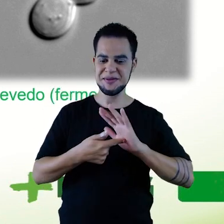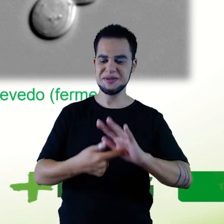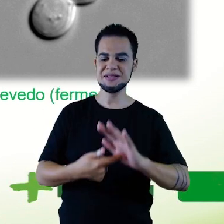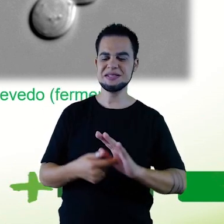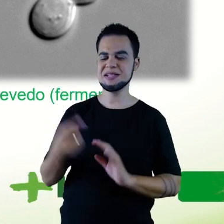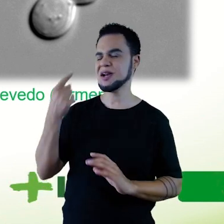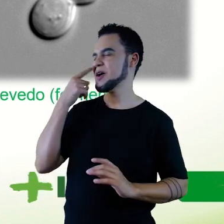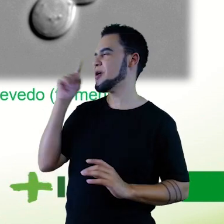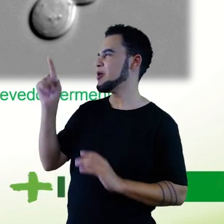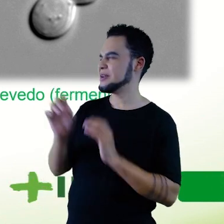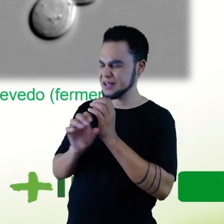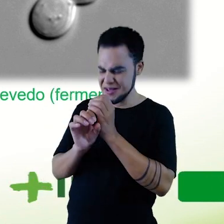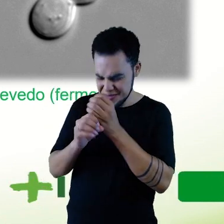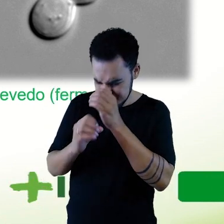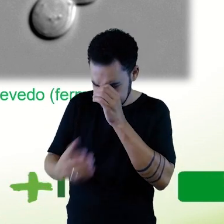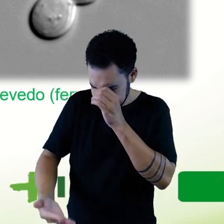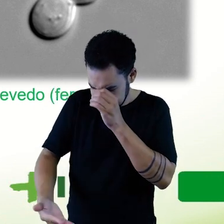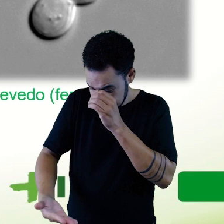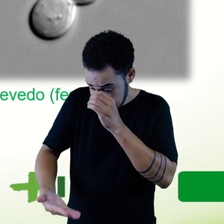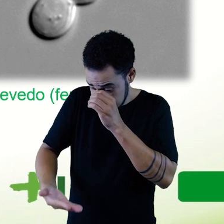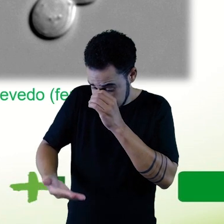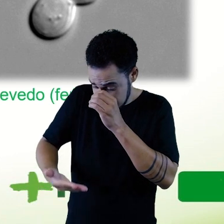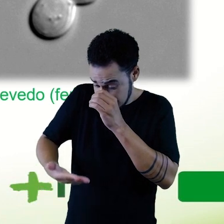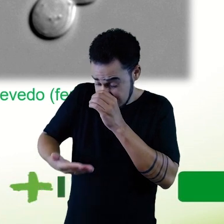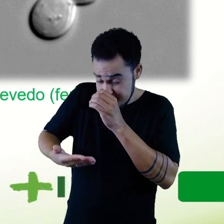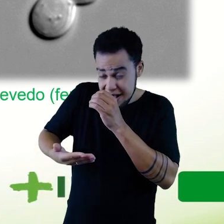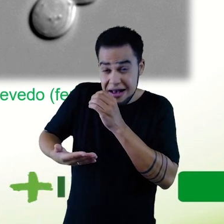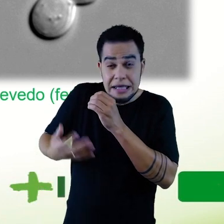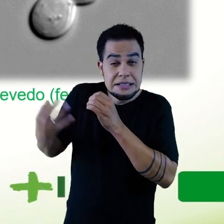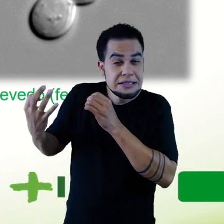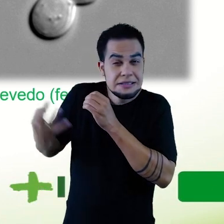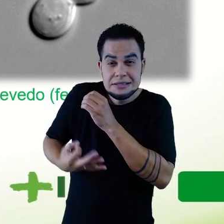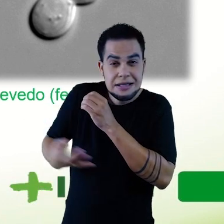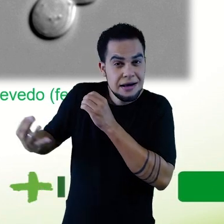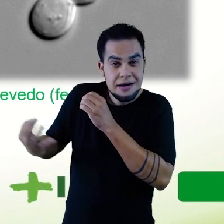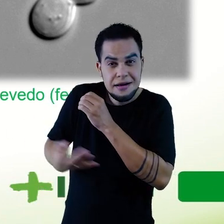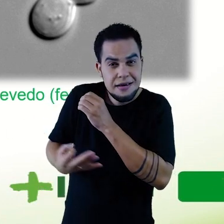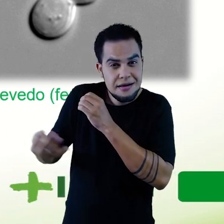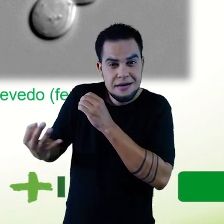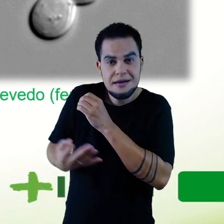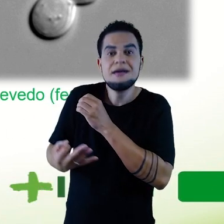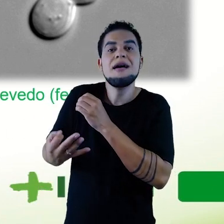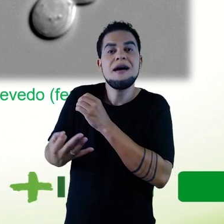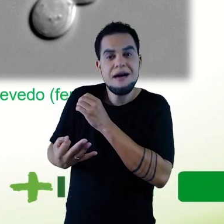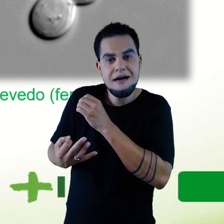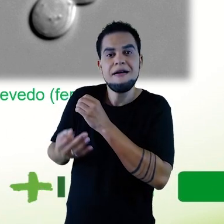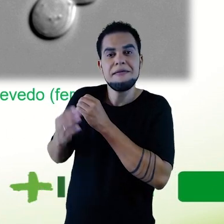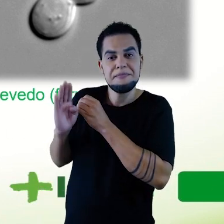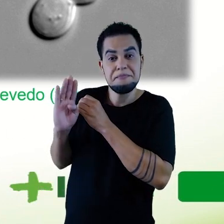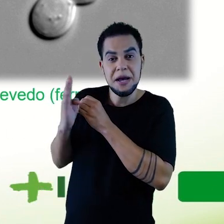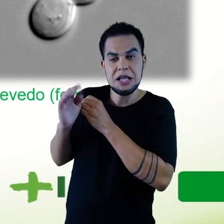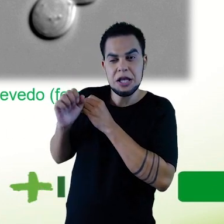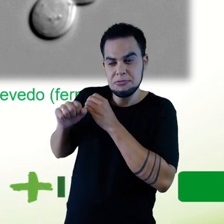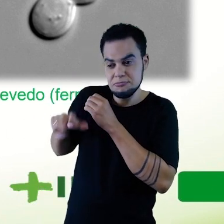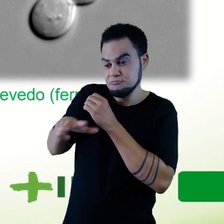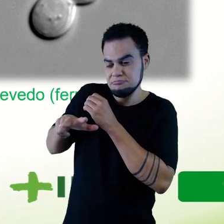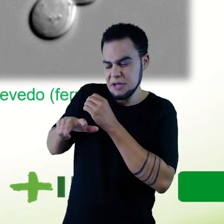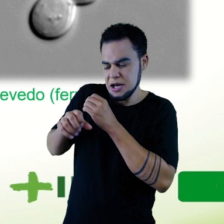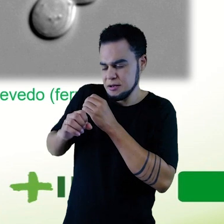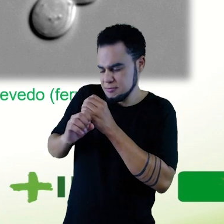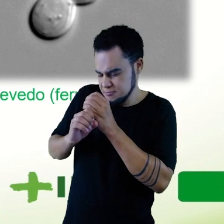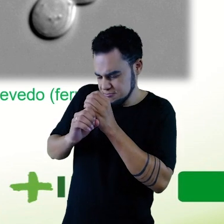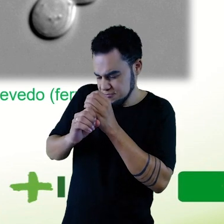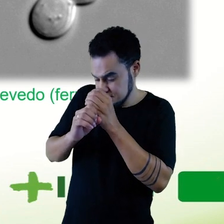do centro. Olha que imagem microscópica, eletrônica, incrível. Isso aqui é uma bactéria